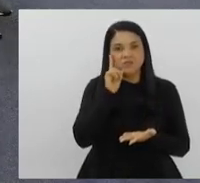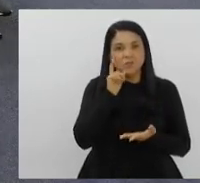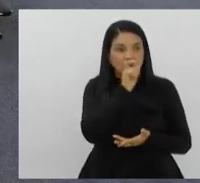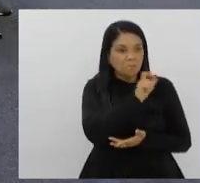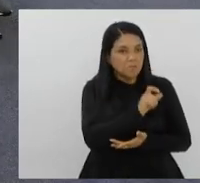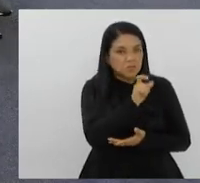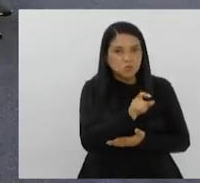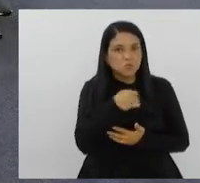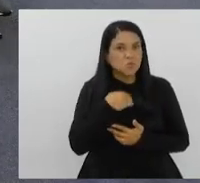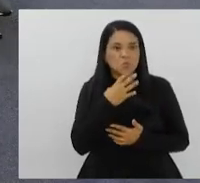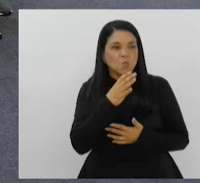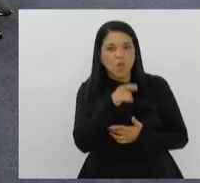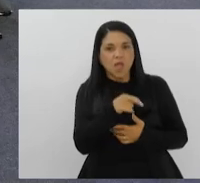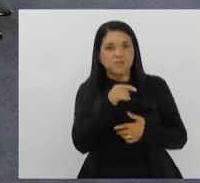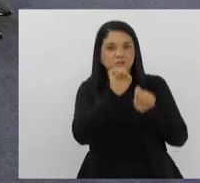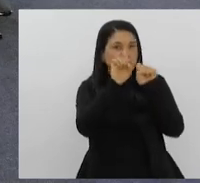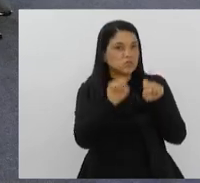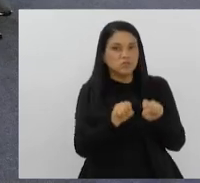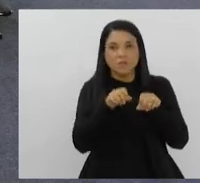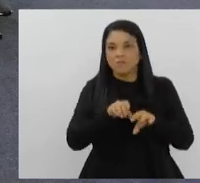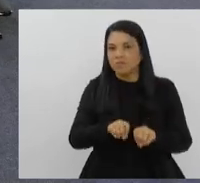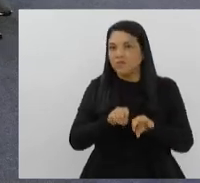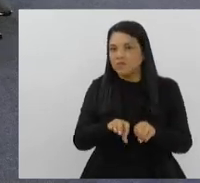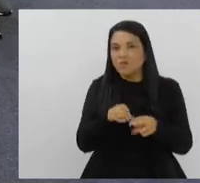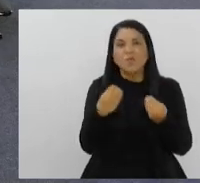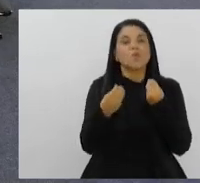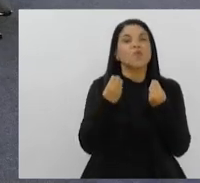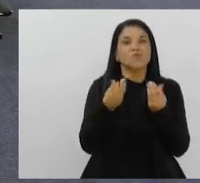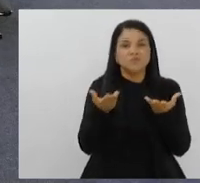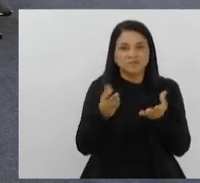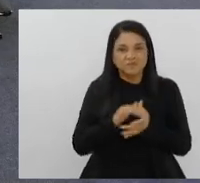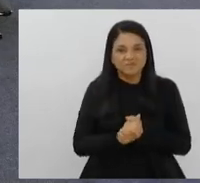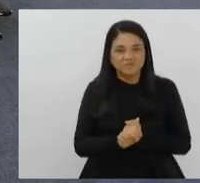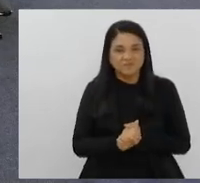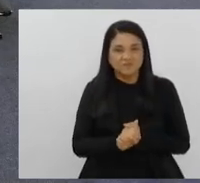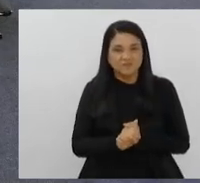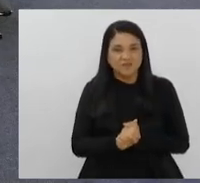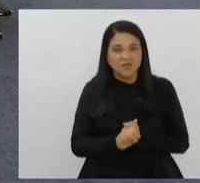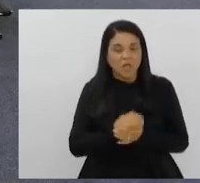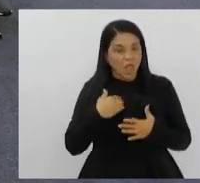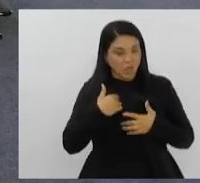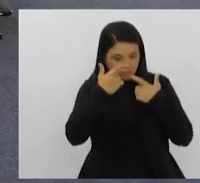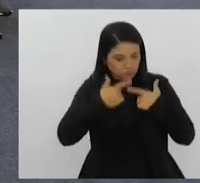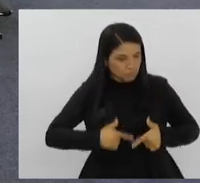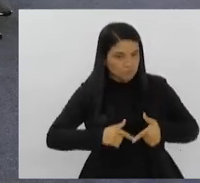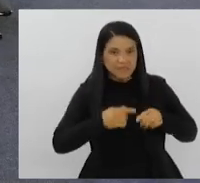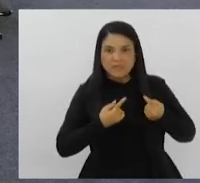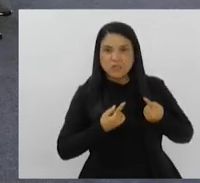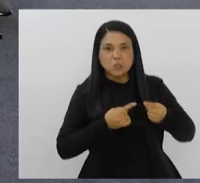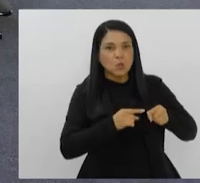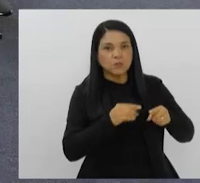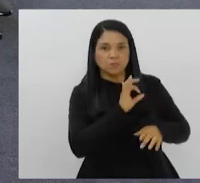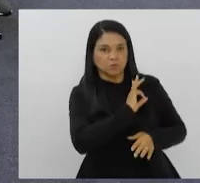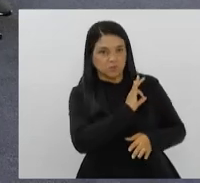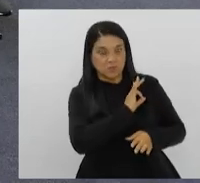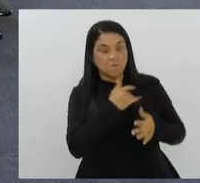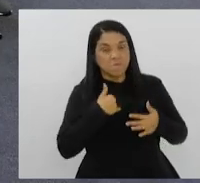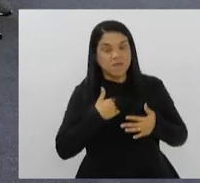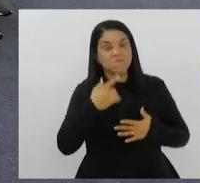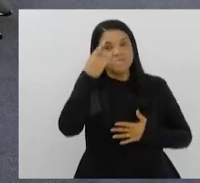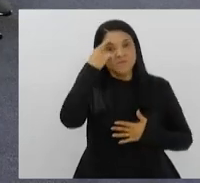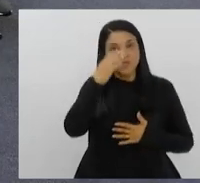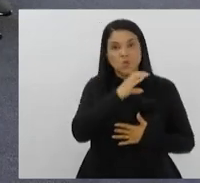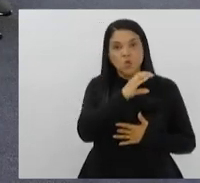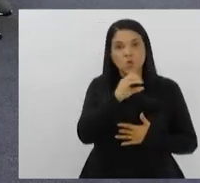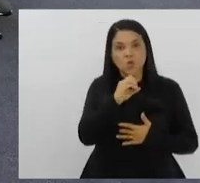que sequer conhecem o sistema educacional? Eu não tenho nada contra a Polícia Militar. Agora, imagina se um corregedor da